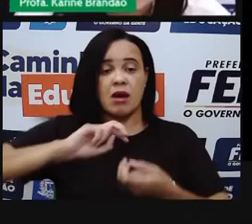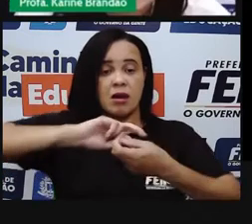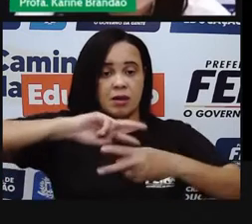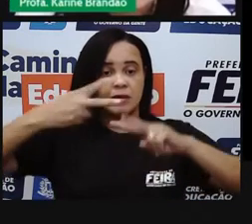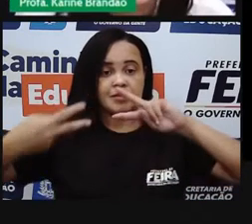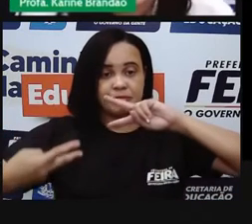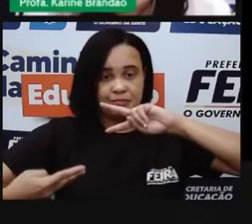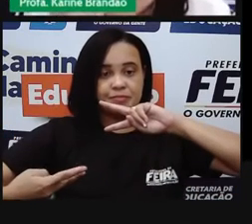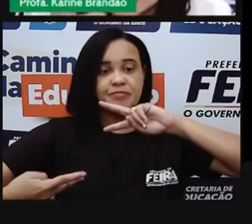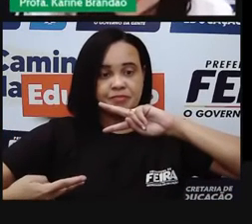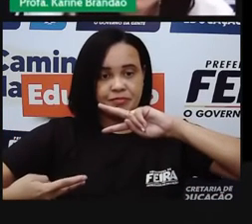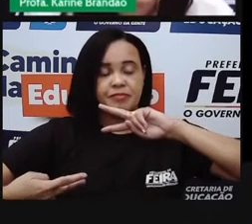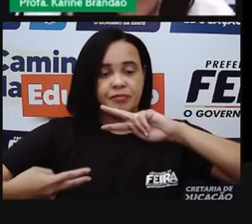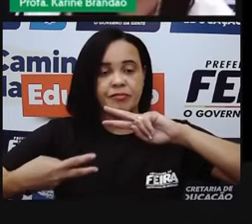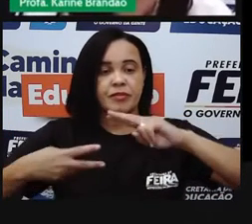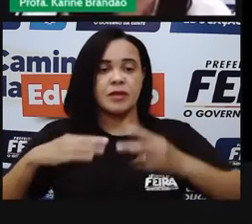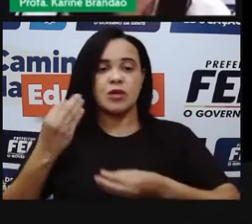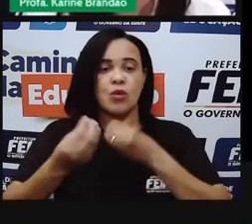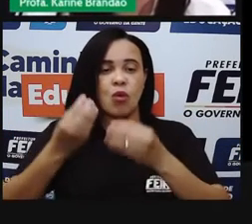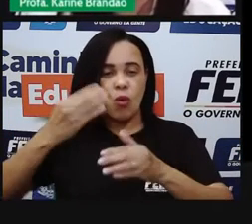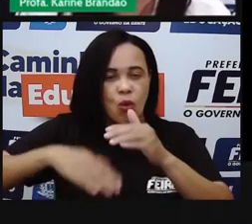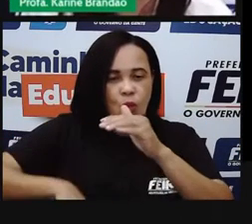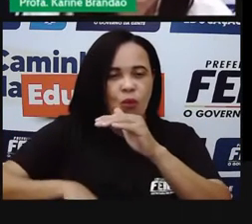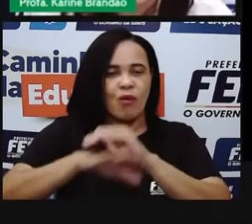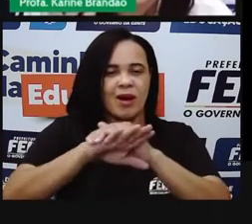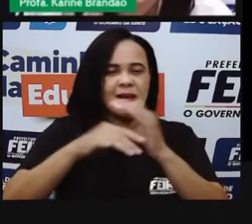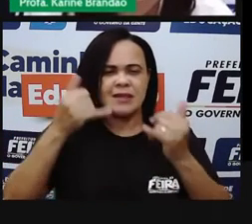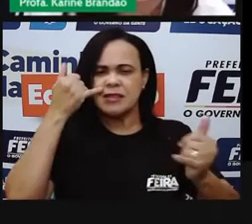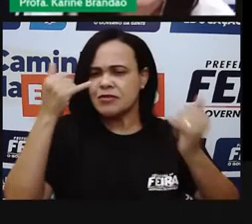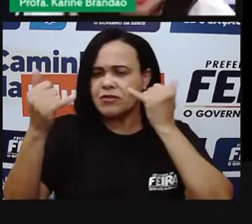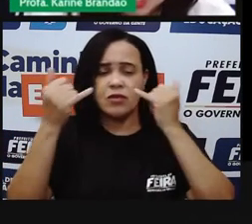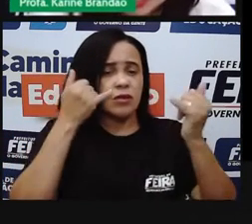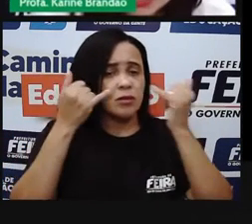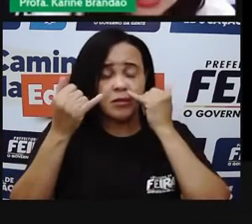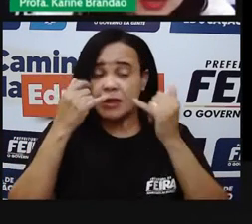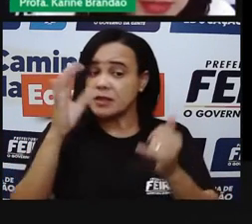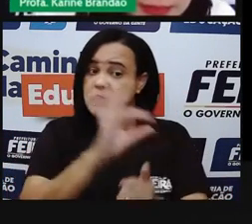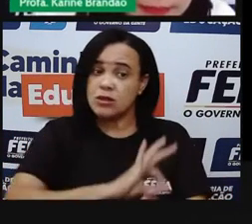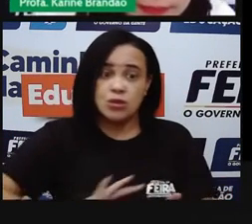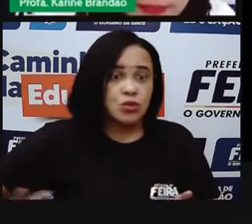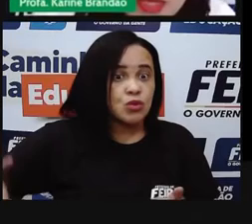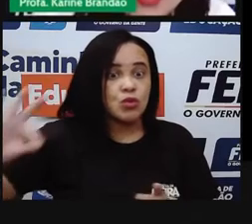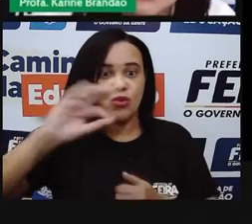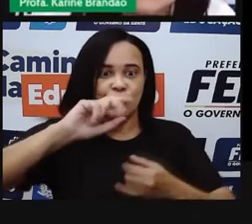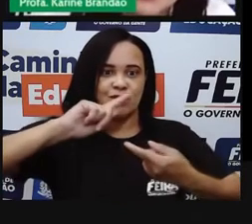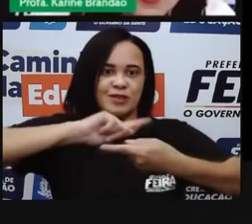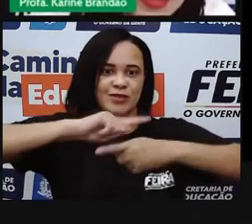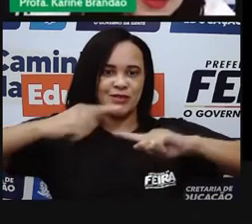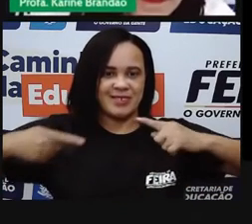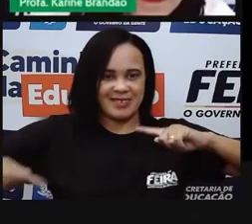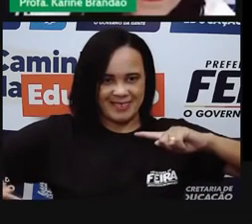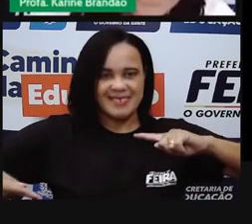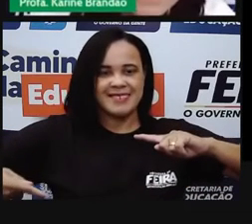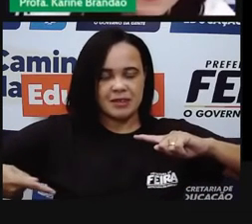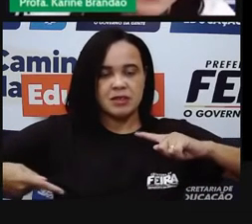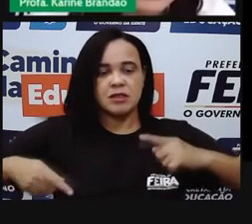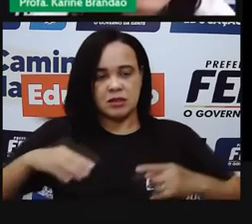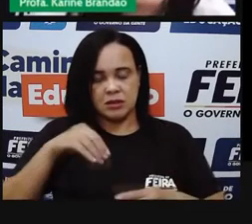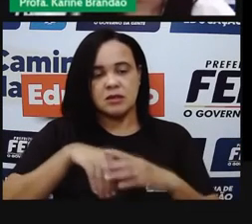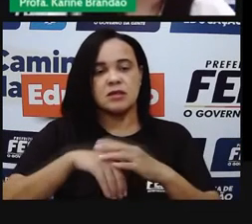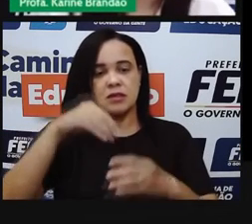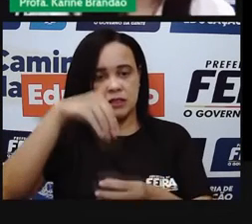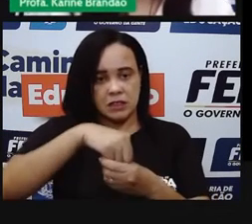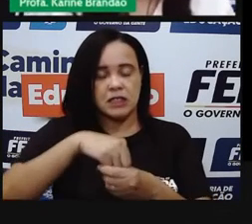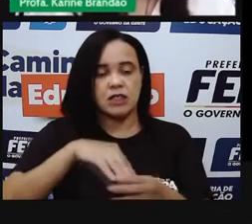dupla fita que guarda as nossas informações genéticas, os nossos genes estão aí. Tranquilo?